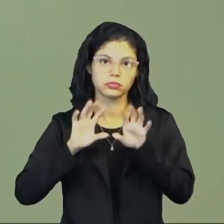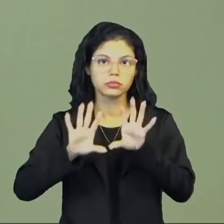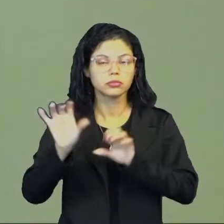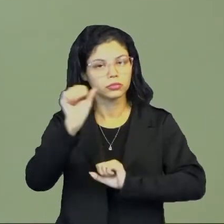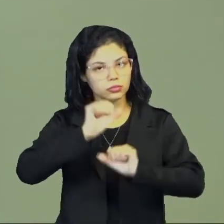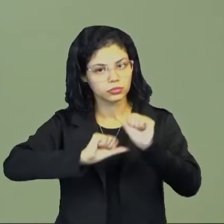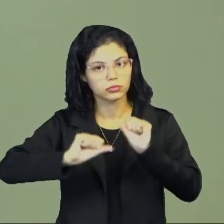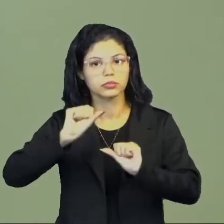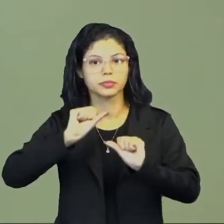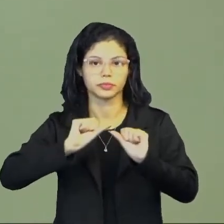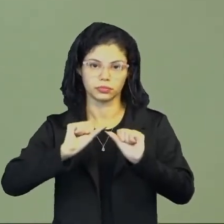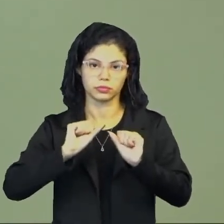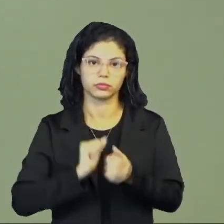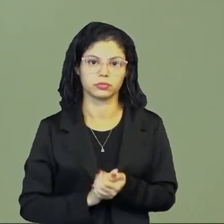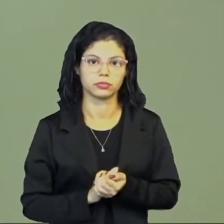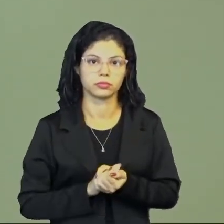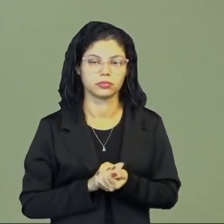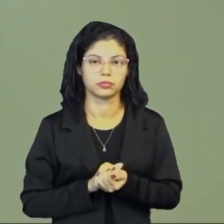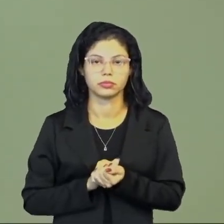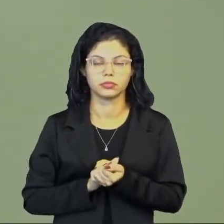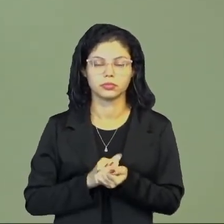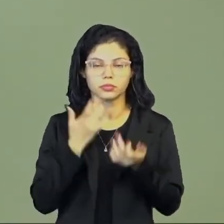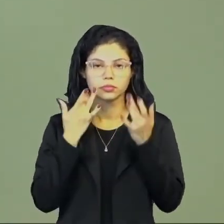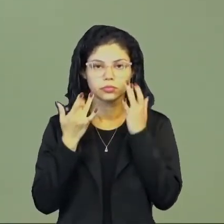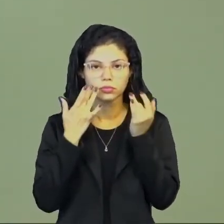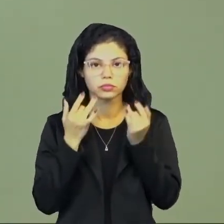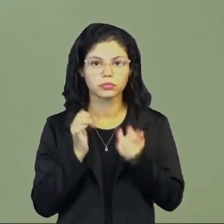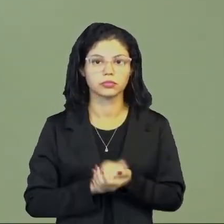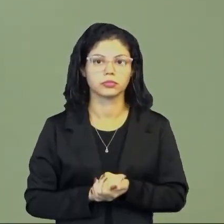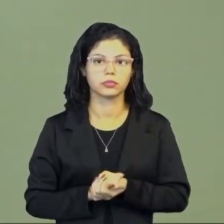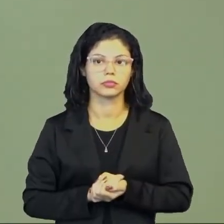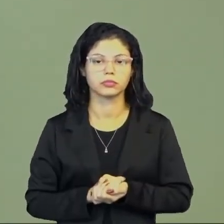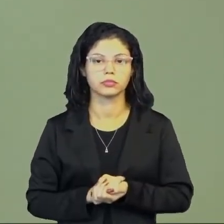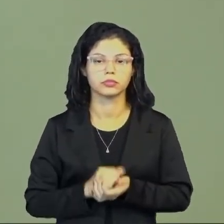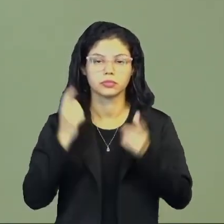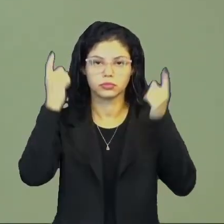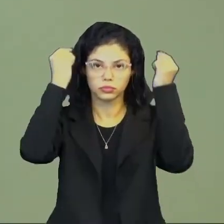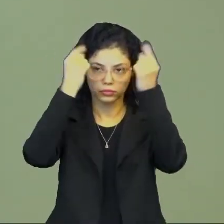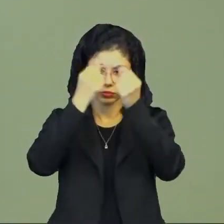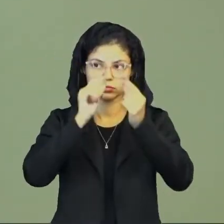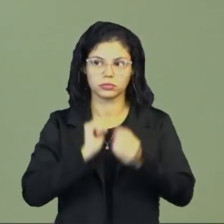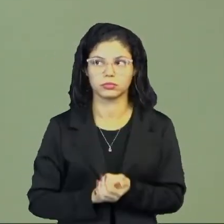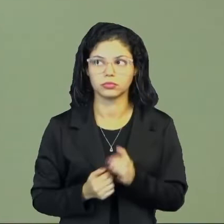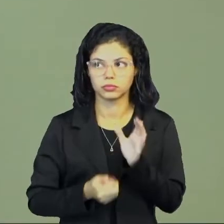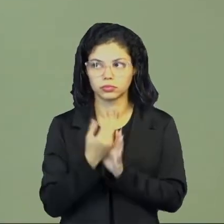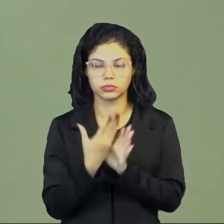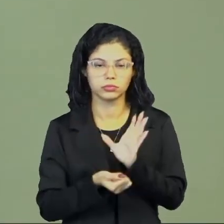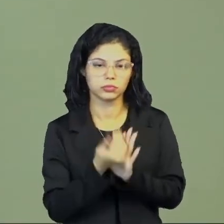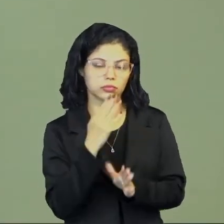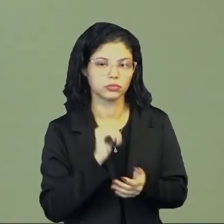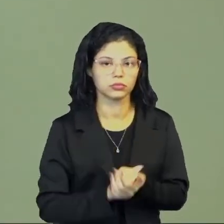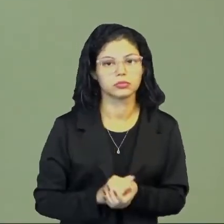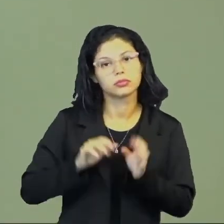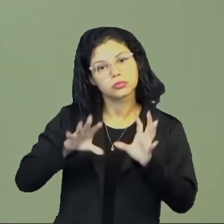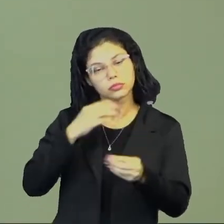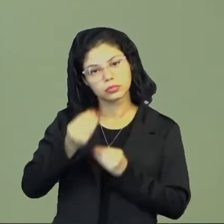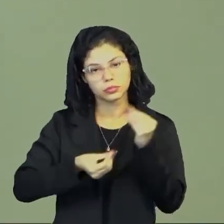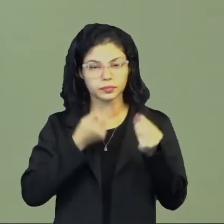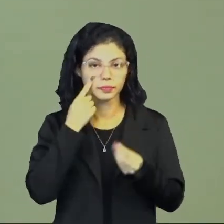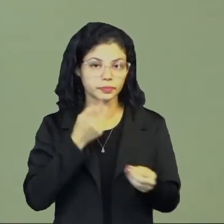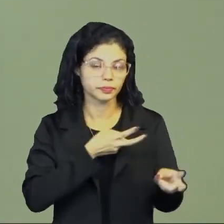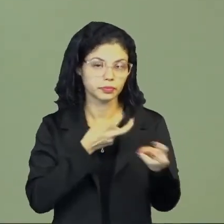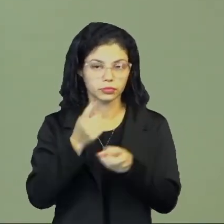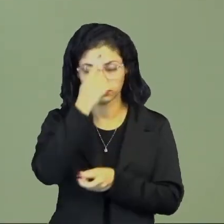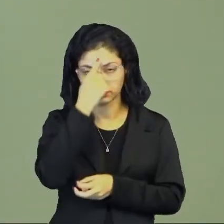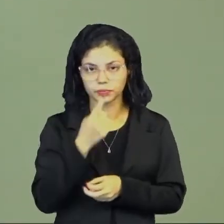essa modificação no teatro, né? Os gregos, eles produziam o teatro aí, como a gente observou